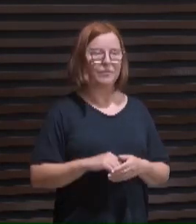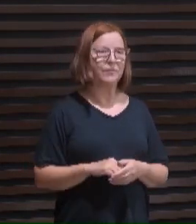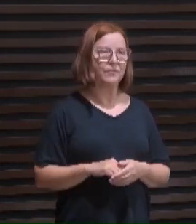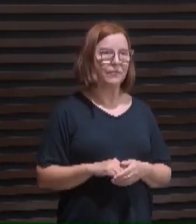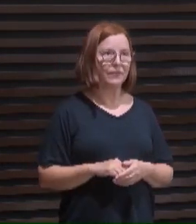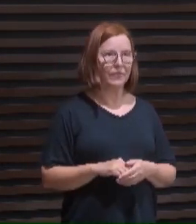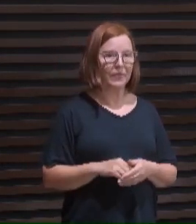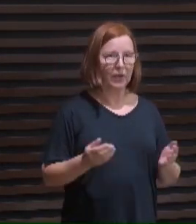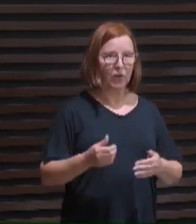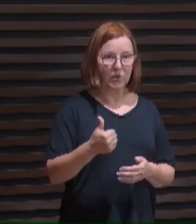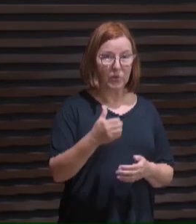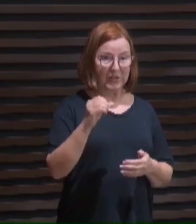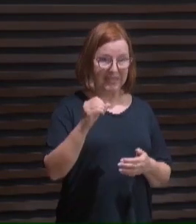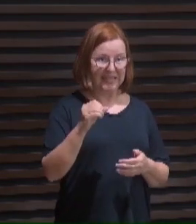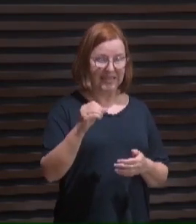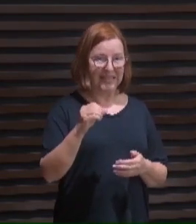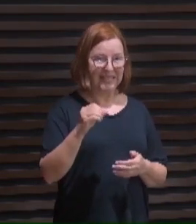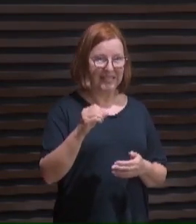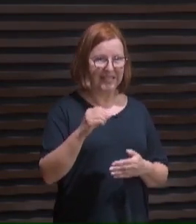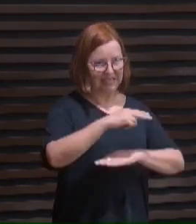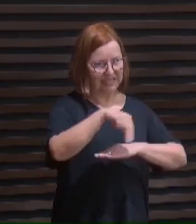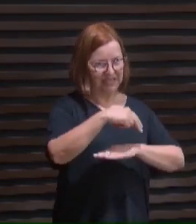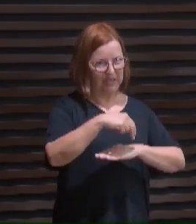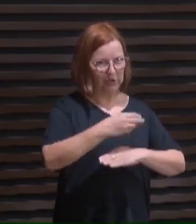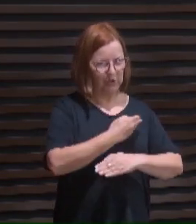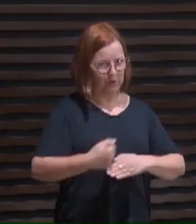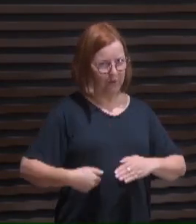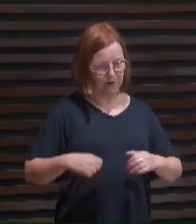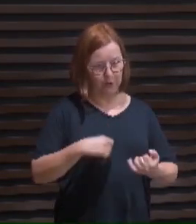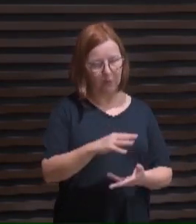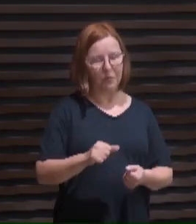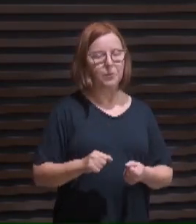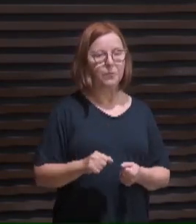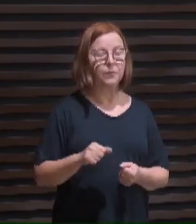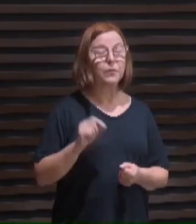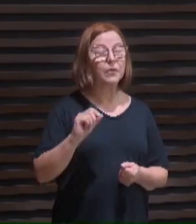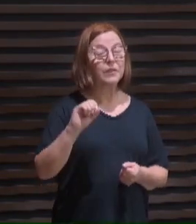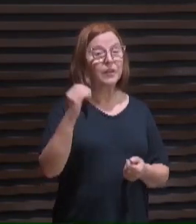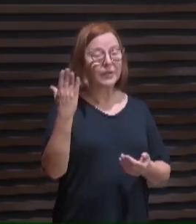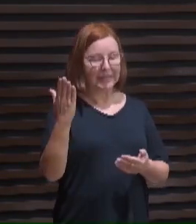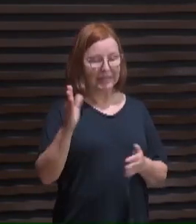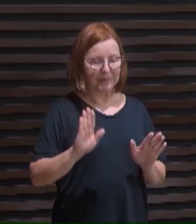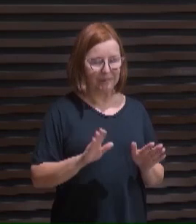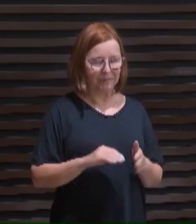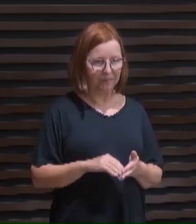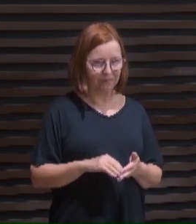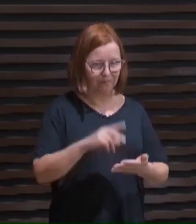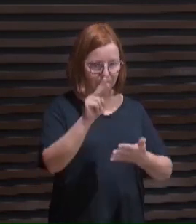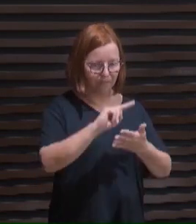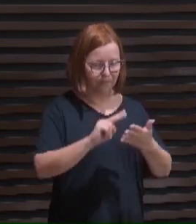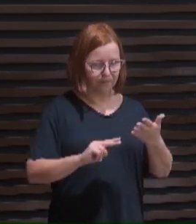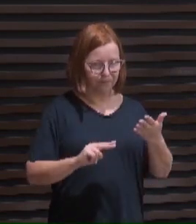mundo. E o que está por trás disso aí? Eu vou dar uma lidinha aqui